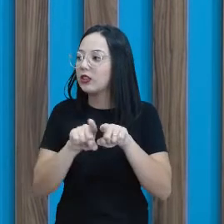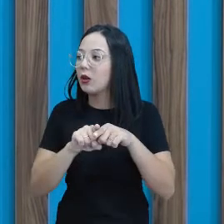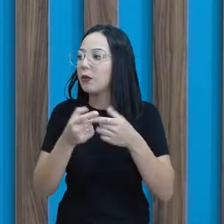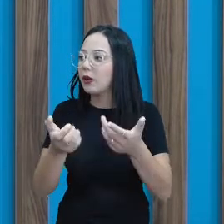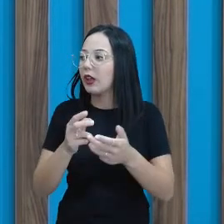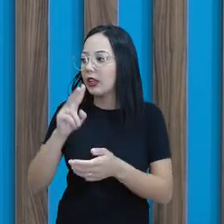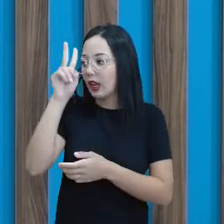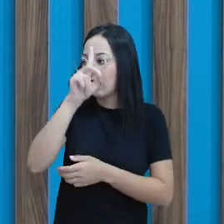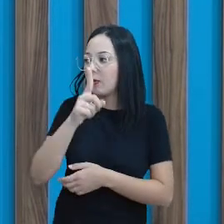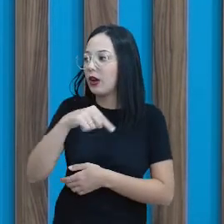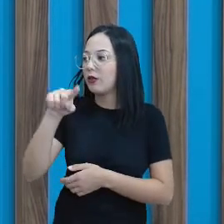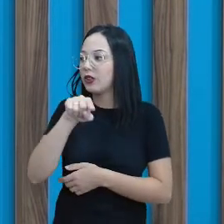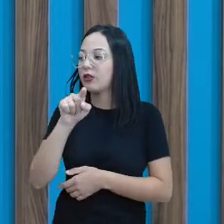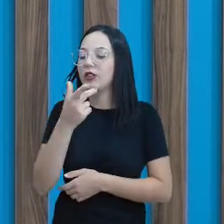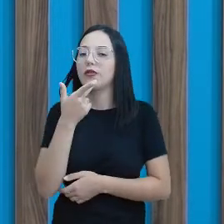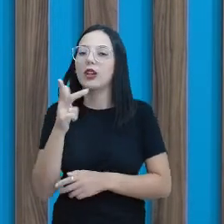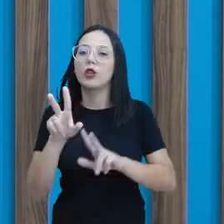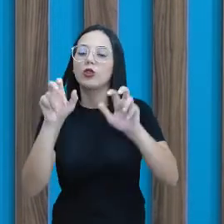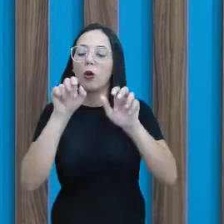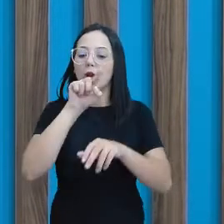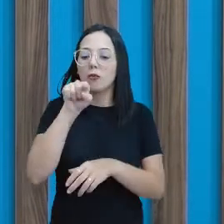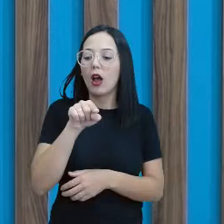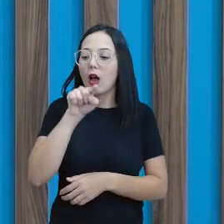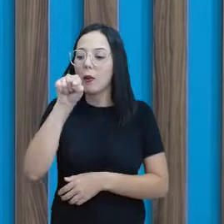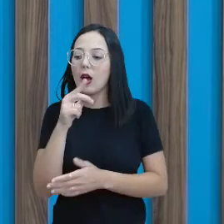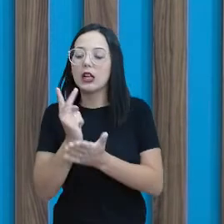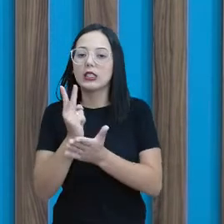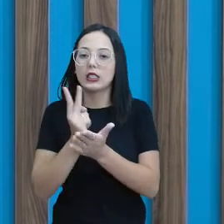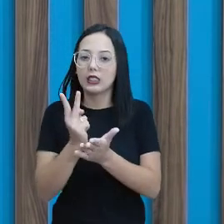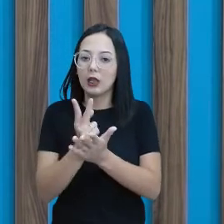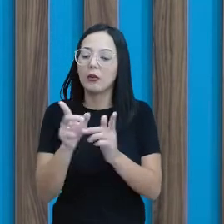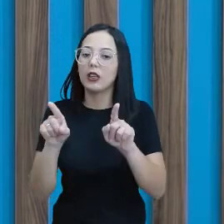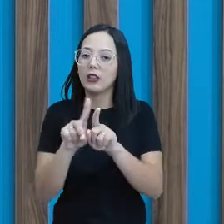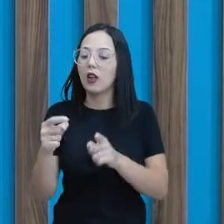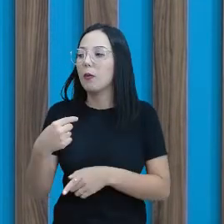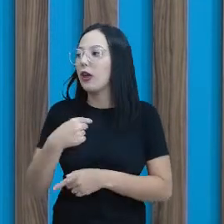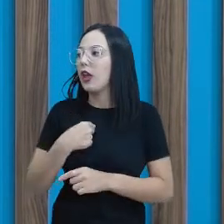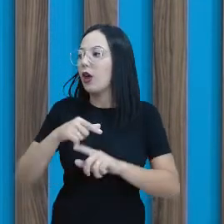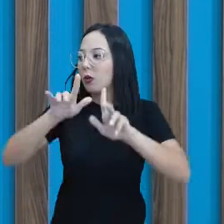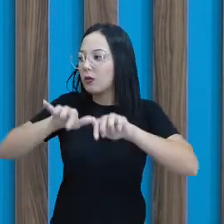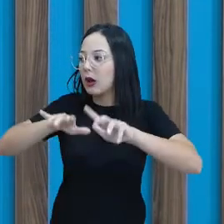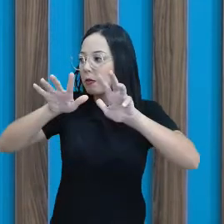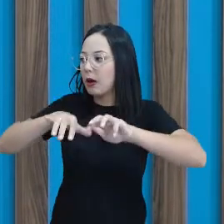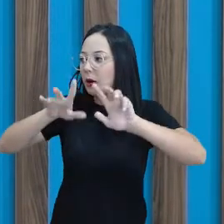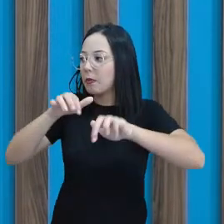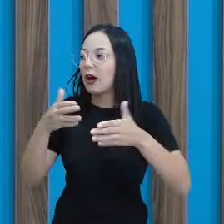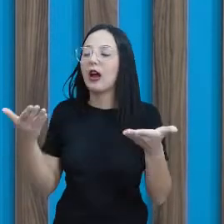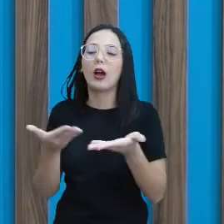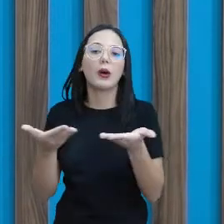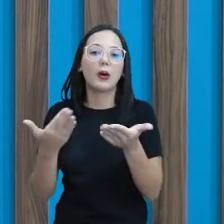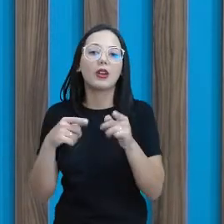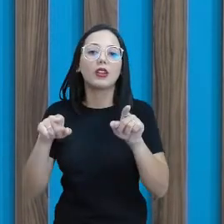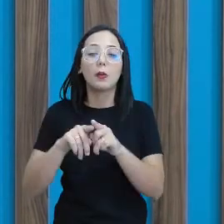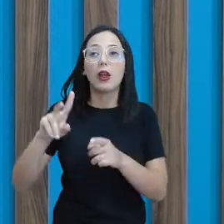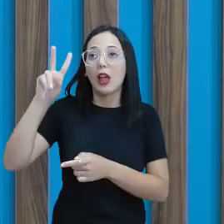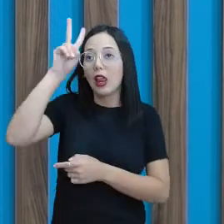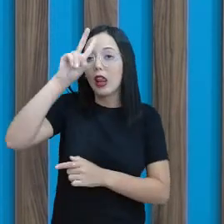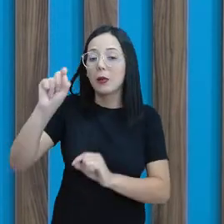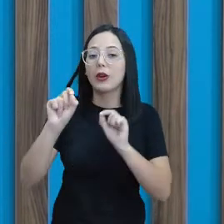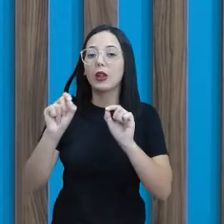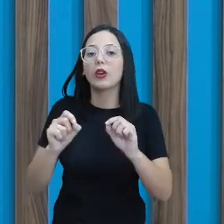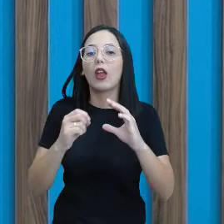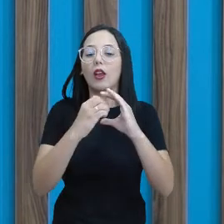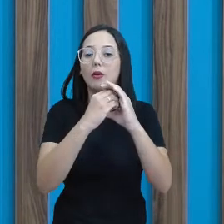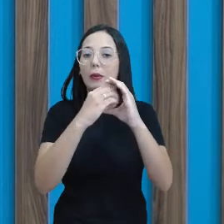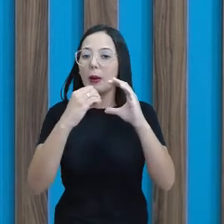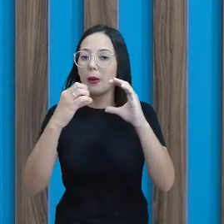um lembrete, assim, de que você estava falando das pontuações o tempo todinho. E eu tô aqui, ó, digitalíssima. E eu lembrei logo dos emojis,